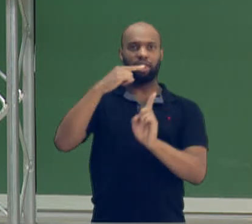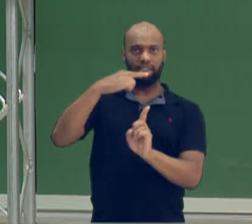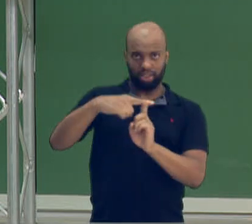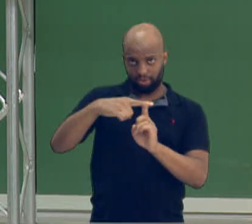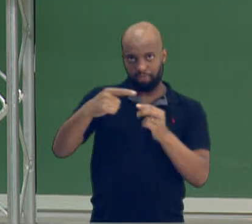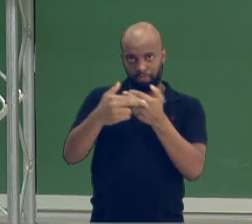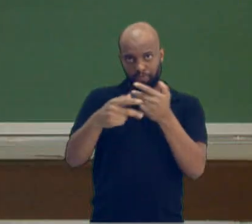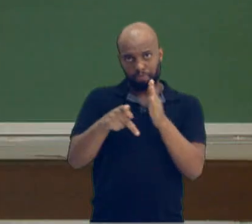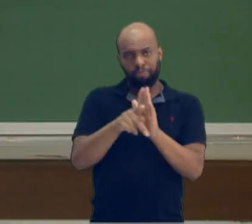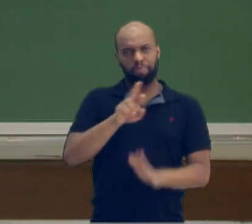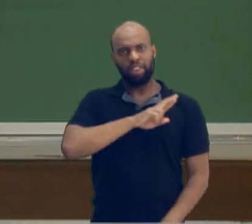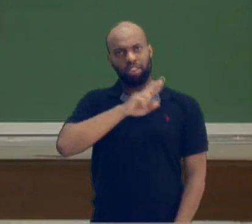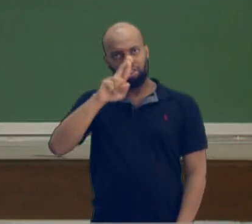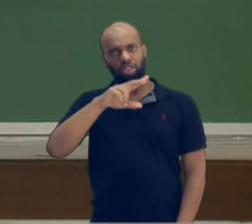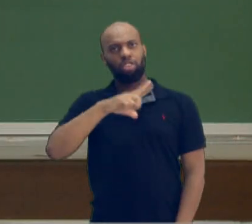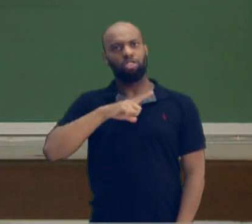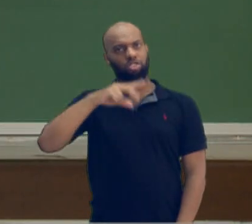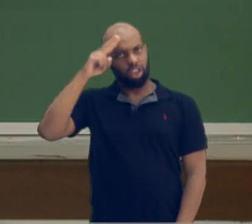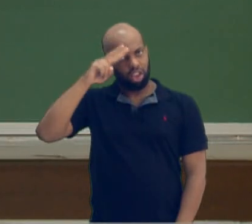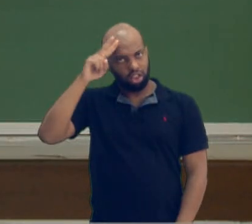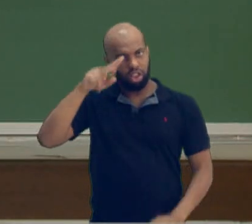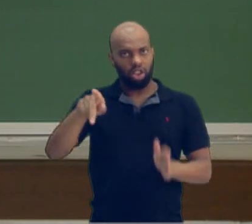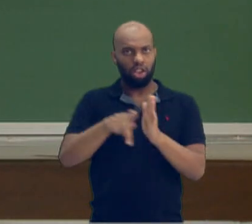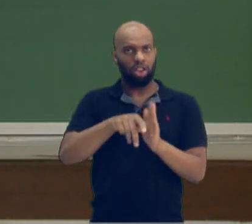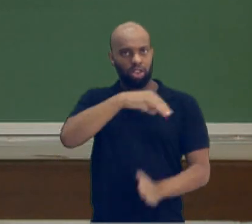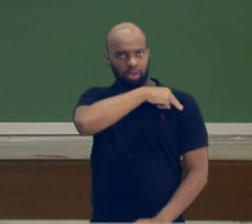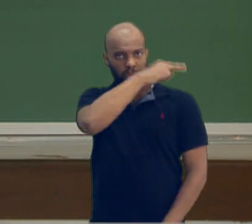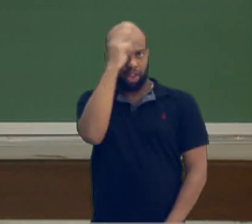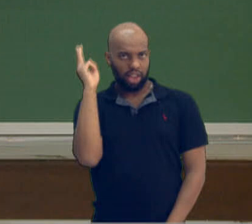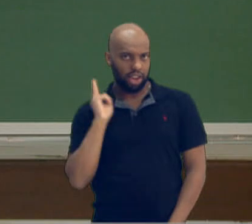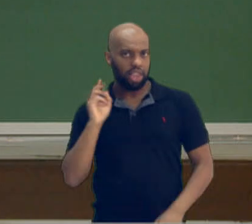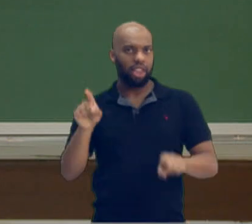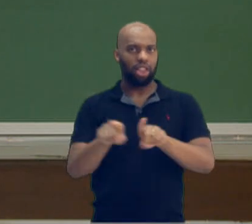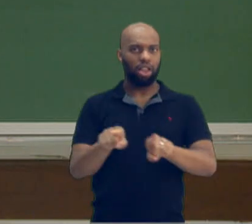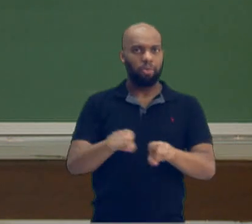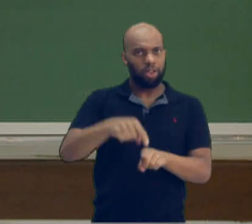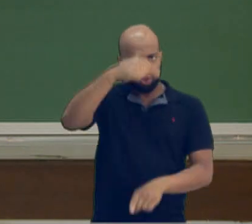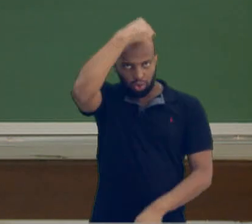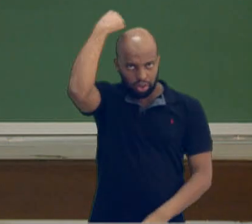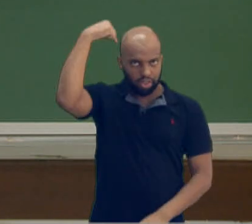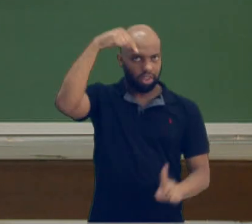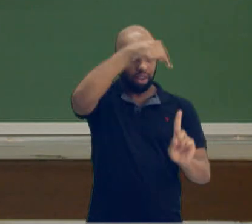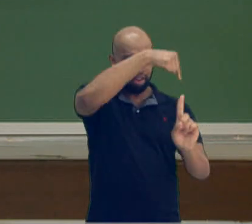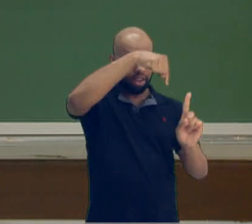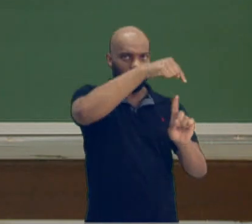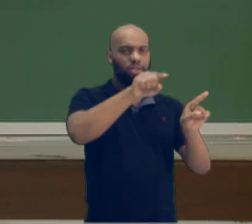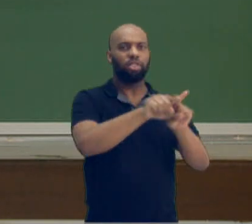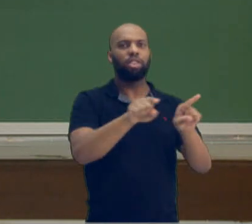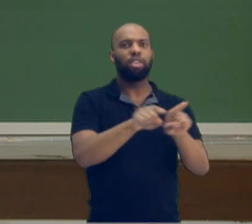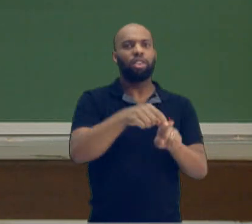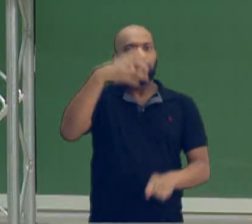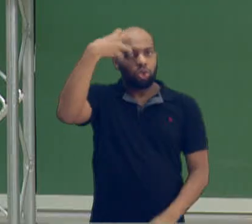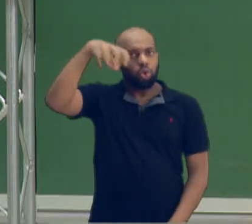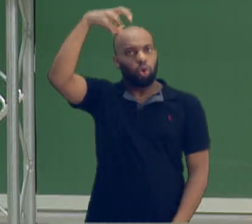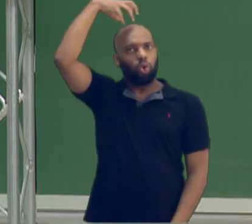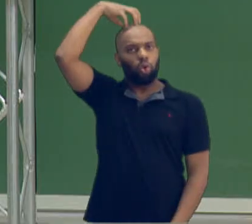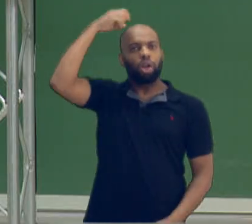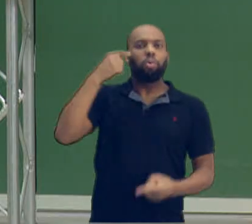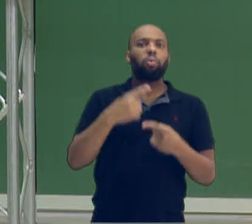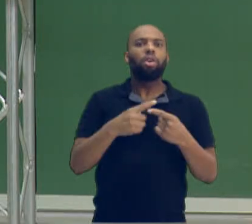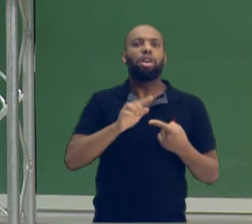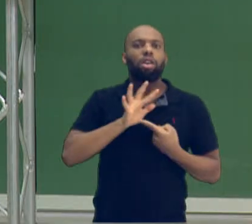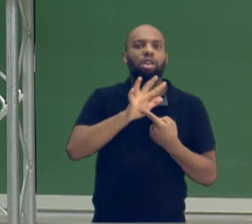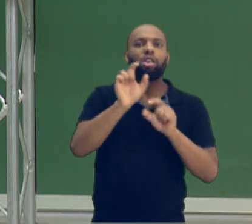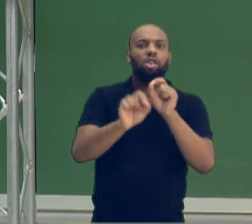religiosos. Então, tinha histórias da Virgem Maria, dos santos, né? E também dos reis, né? Para mostrar o poder